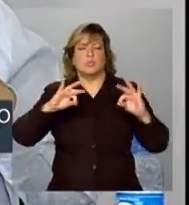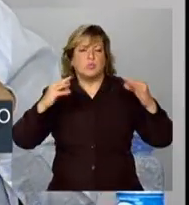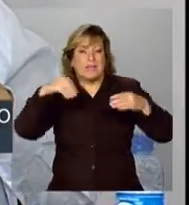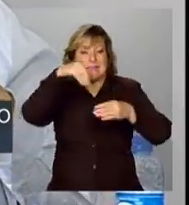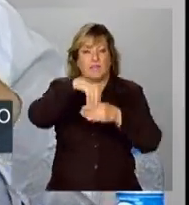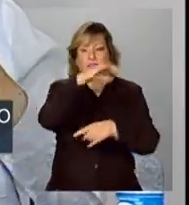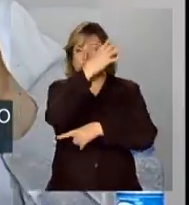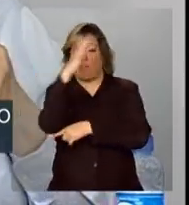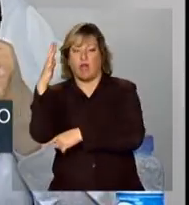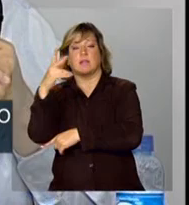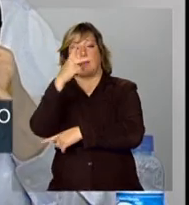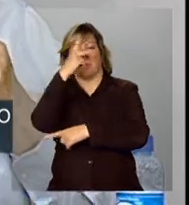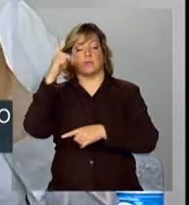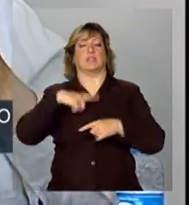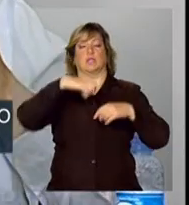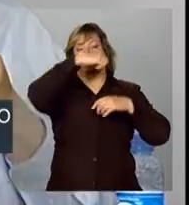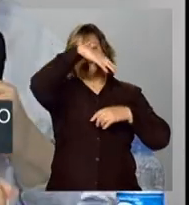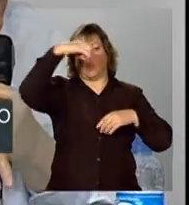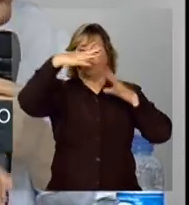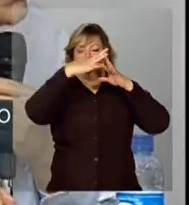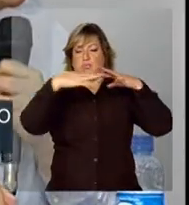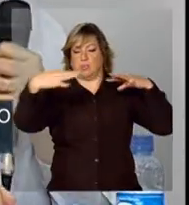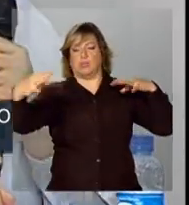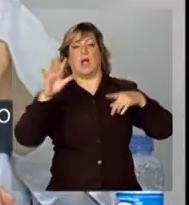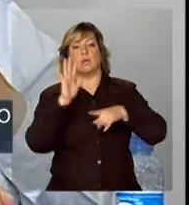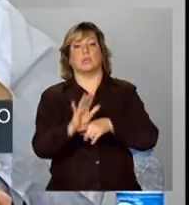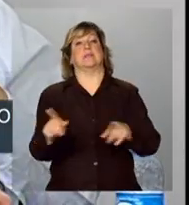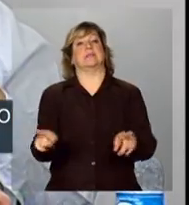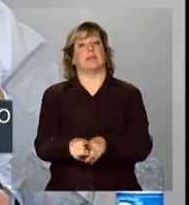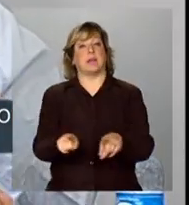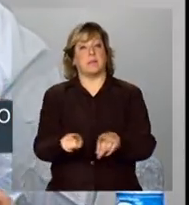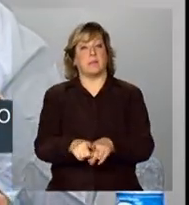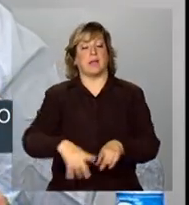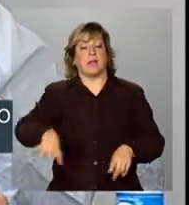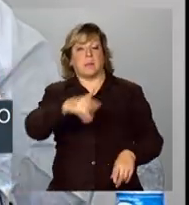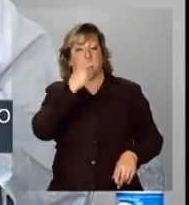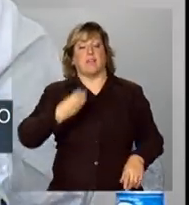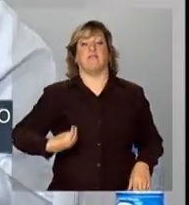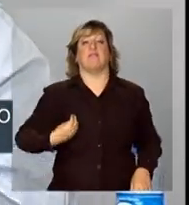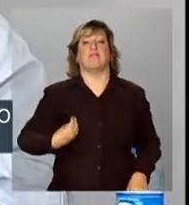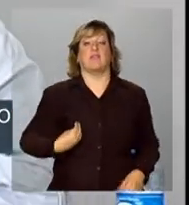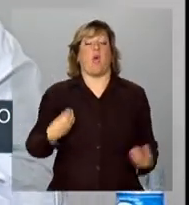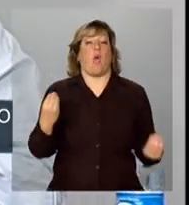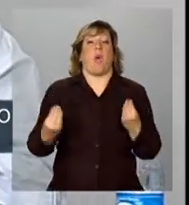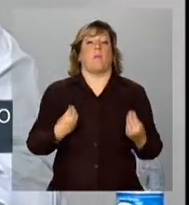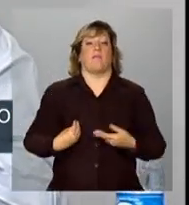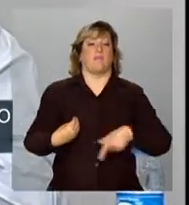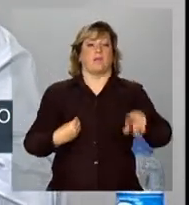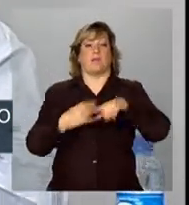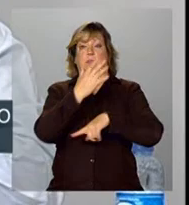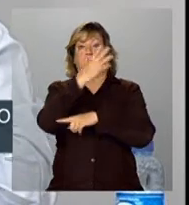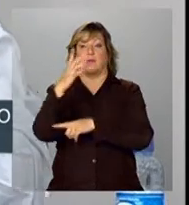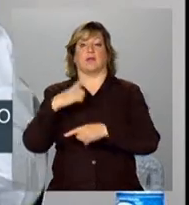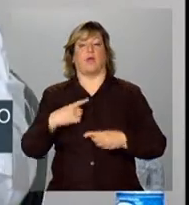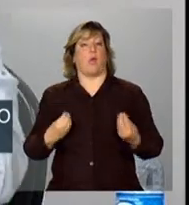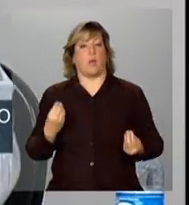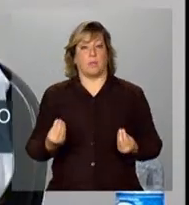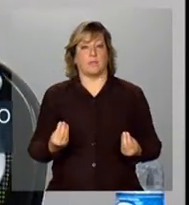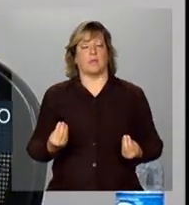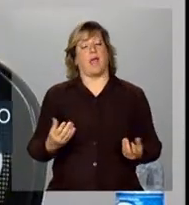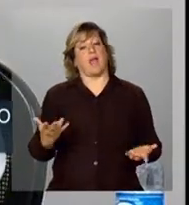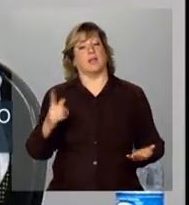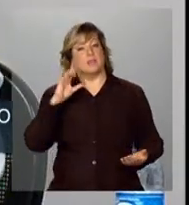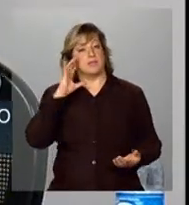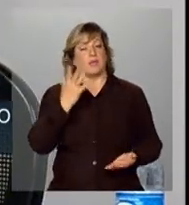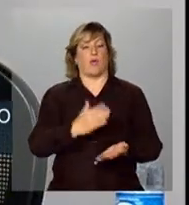outras políticas públicas e o Luz para Todos, para consolidar o meio de vida, como é que essas pessoas vivem na floresta. Aí nós começamos a falar,